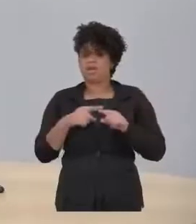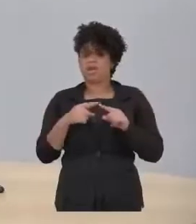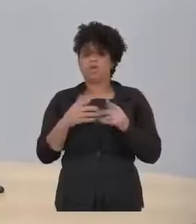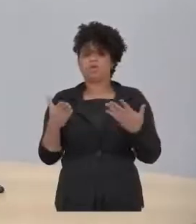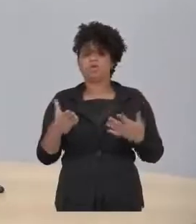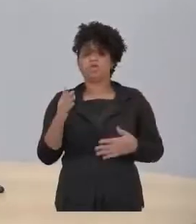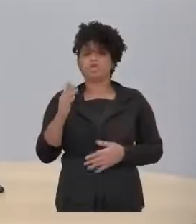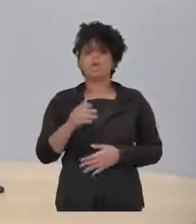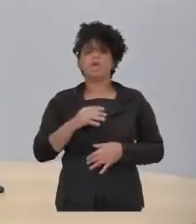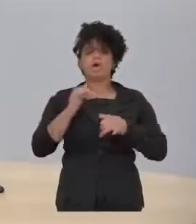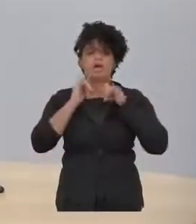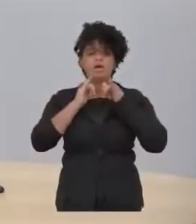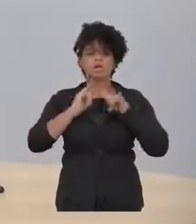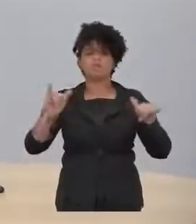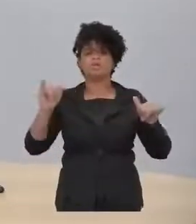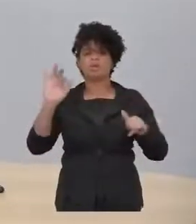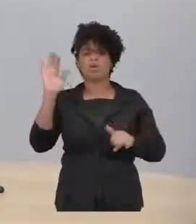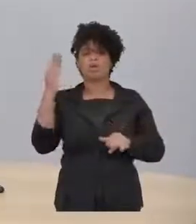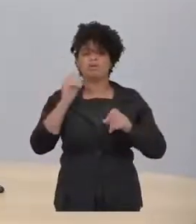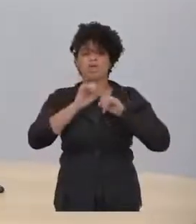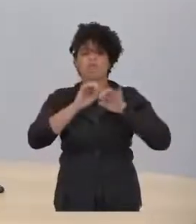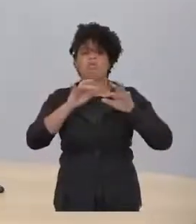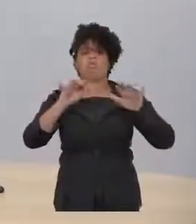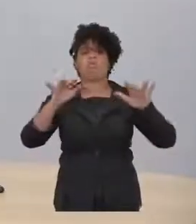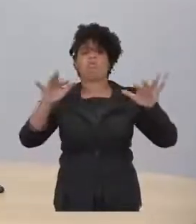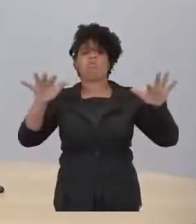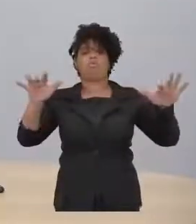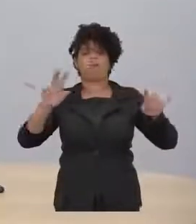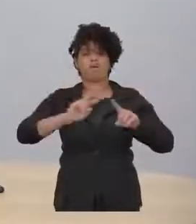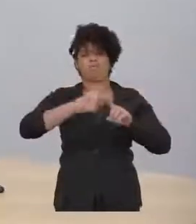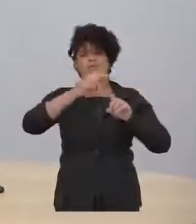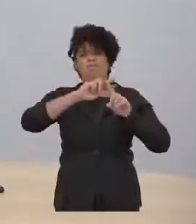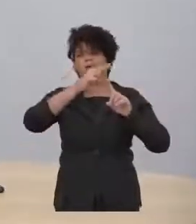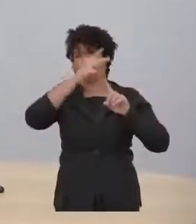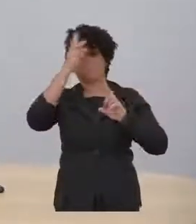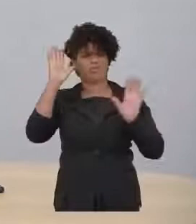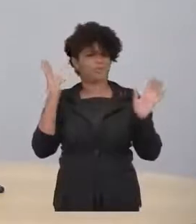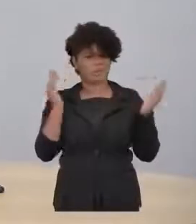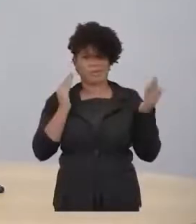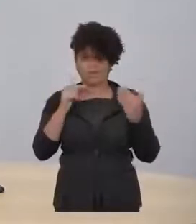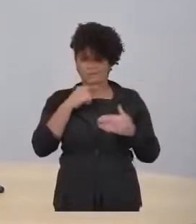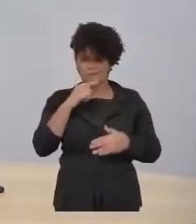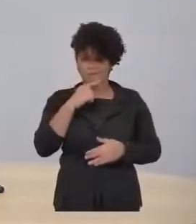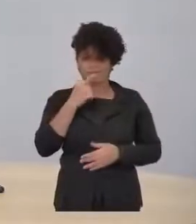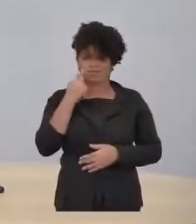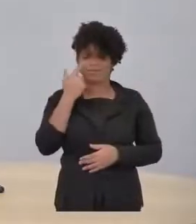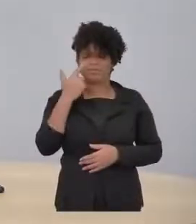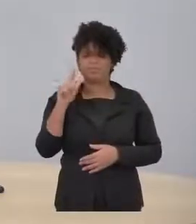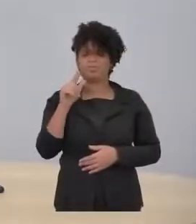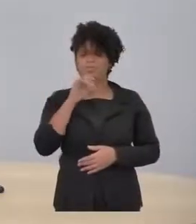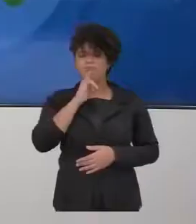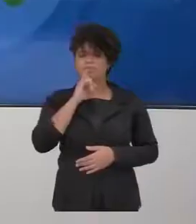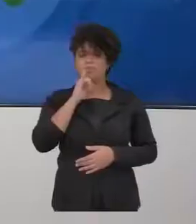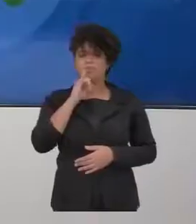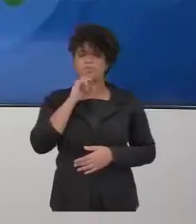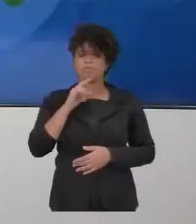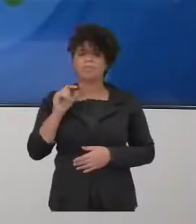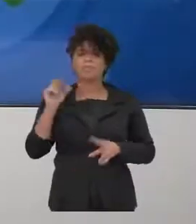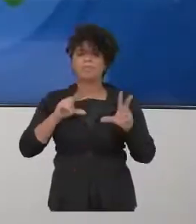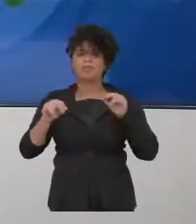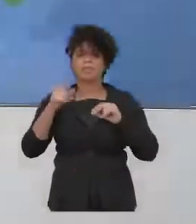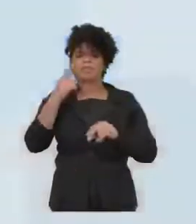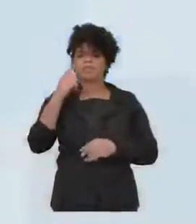hoje não dá nem para comparar quantas vezes mais do que os boatos, né? Isso. Enfim. Olha só, outro exemplo de questão polêmica na